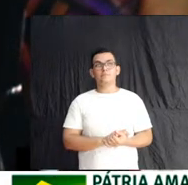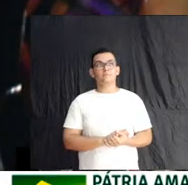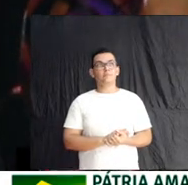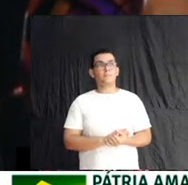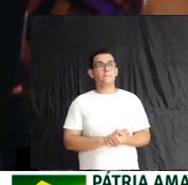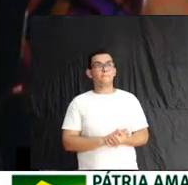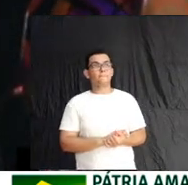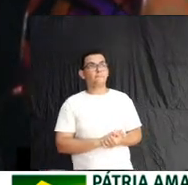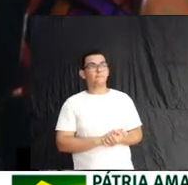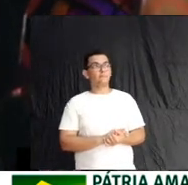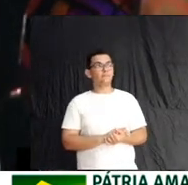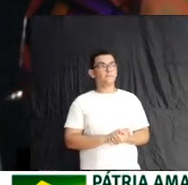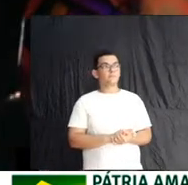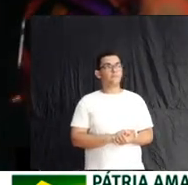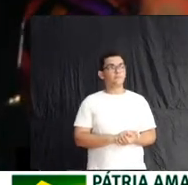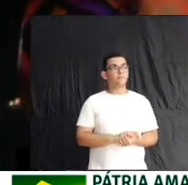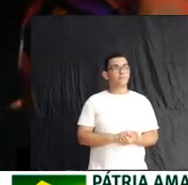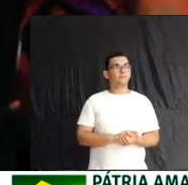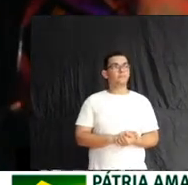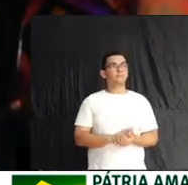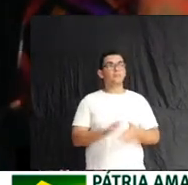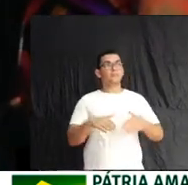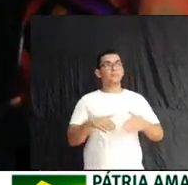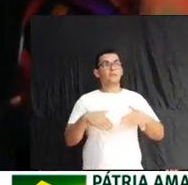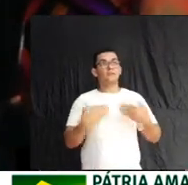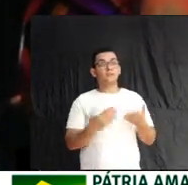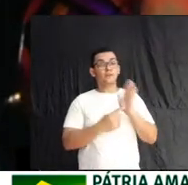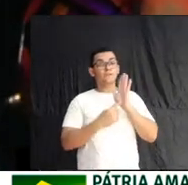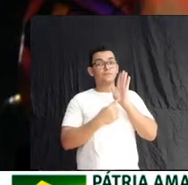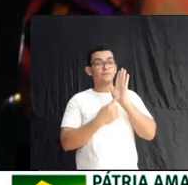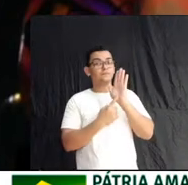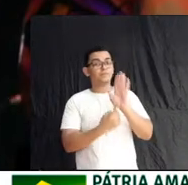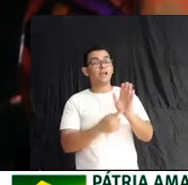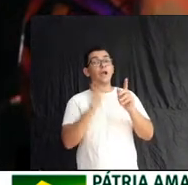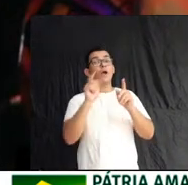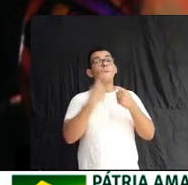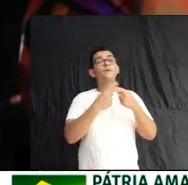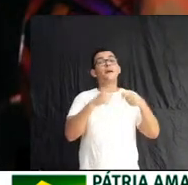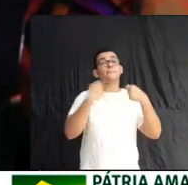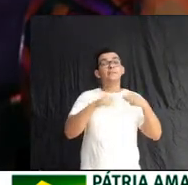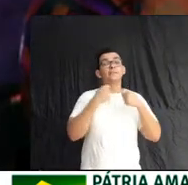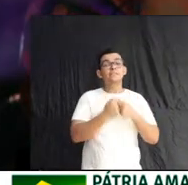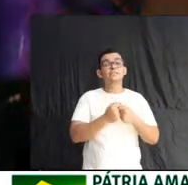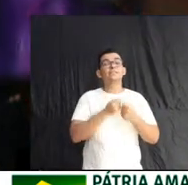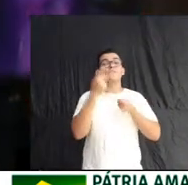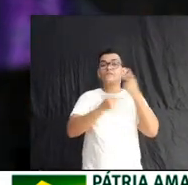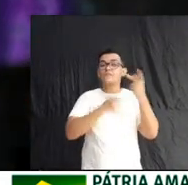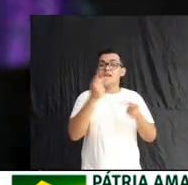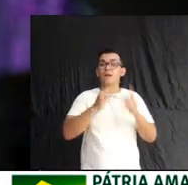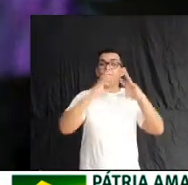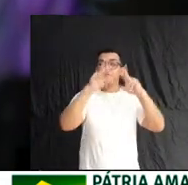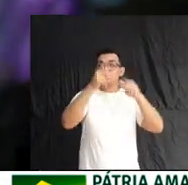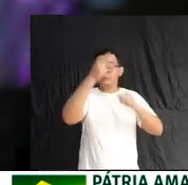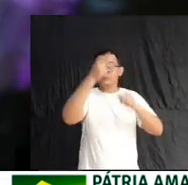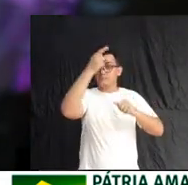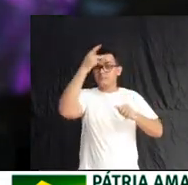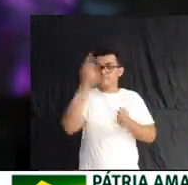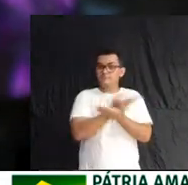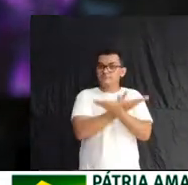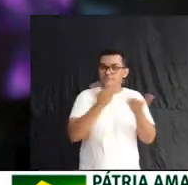Né? Traz aí para a gente, que a gente tem que mandar um alô para esse povo. Desde já, pessoal.